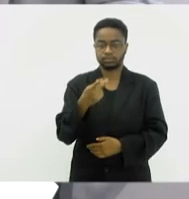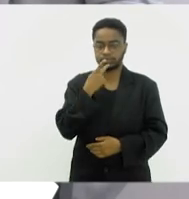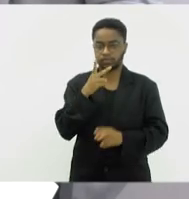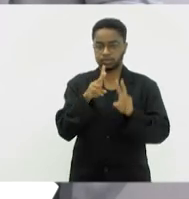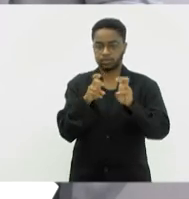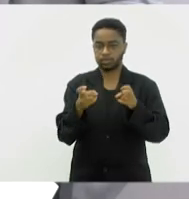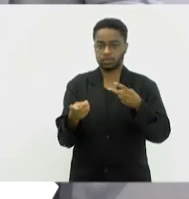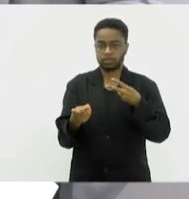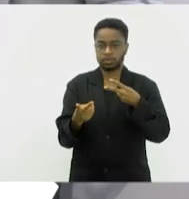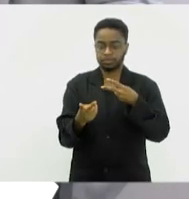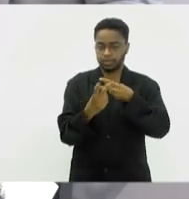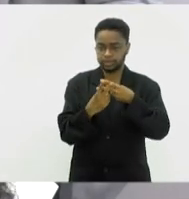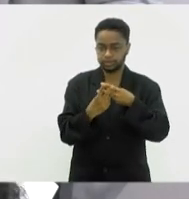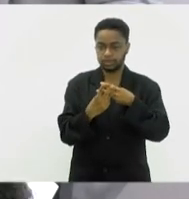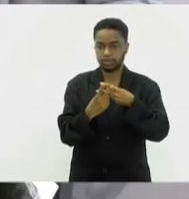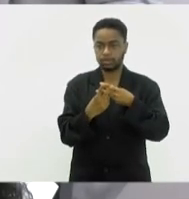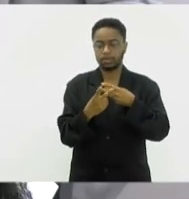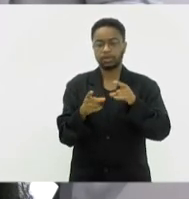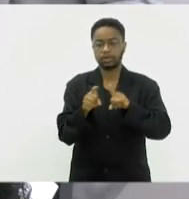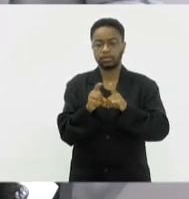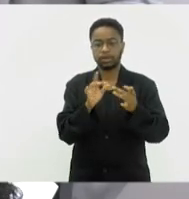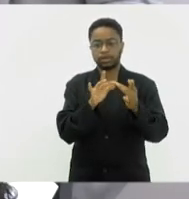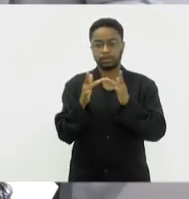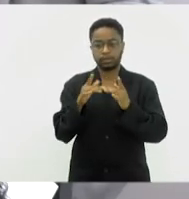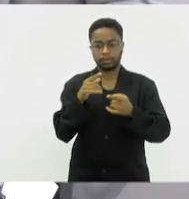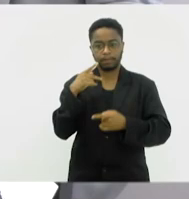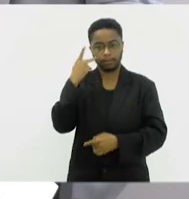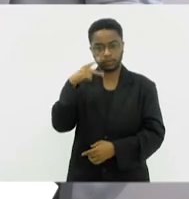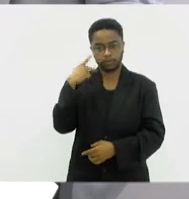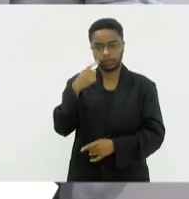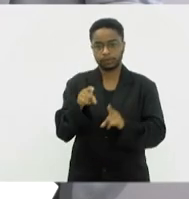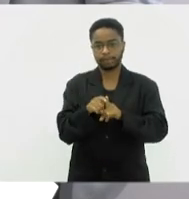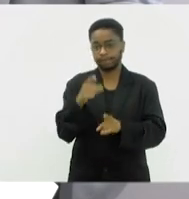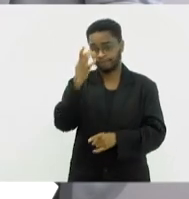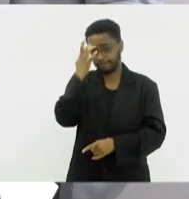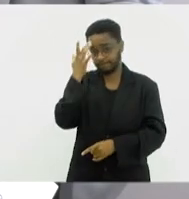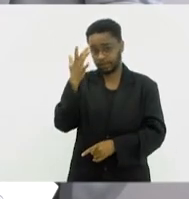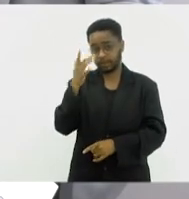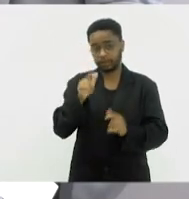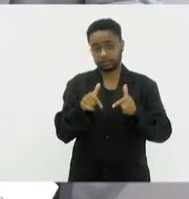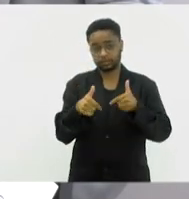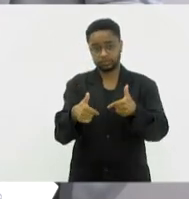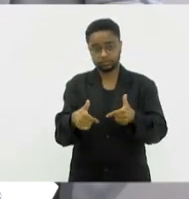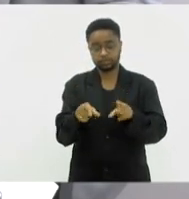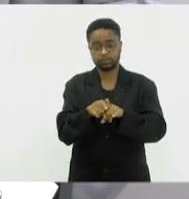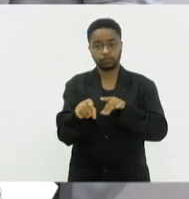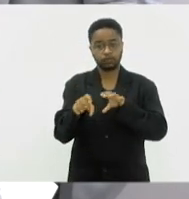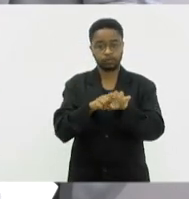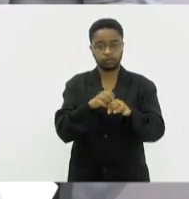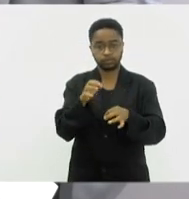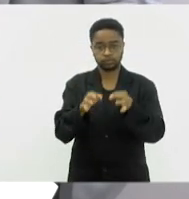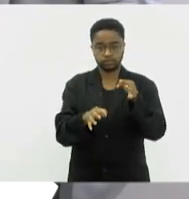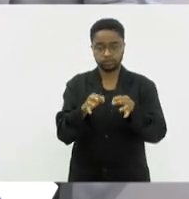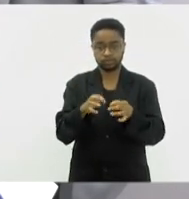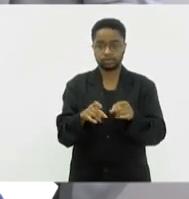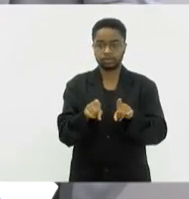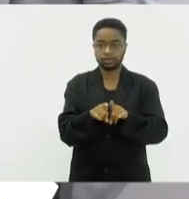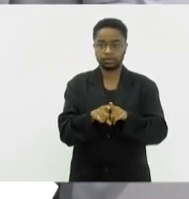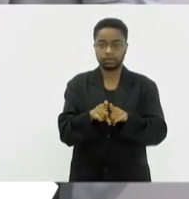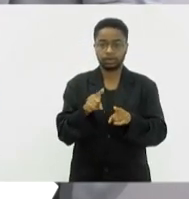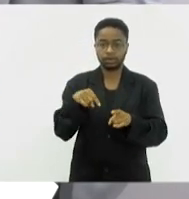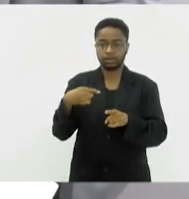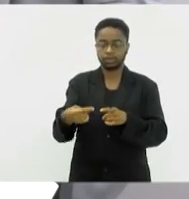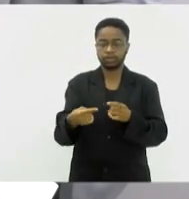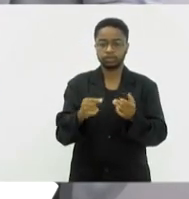prisões, encarceramento, articulação política e facilitação das atividades do ciclo de formação jurídica, depois cartilhas